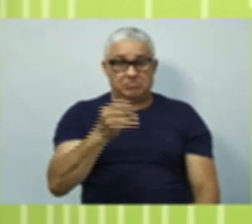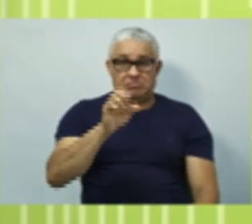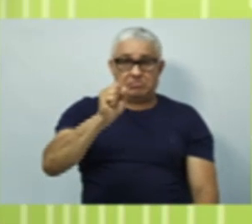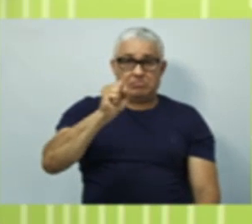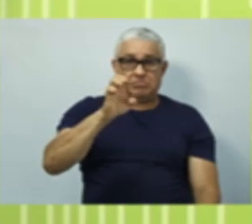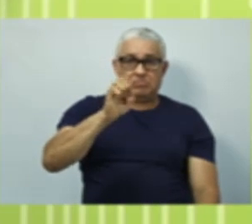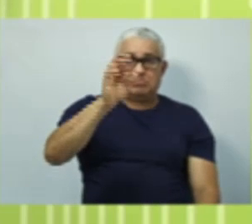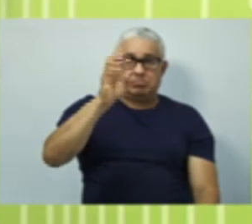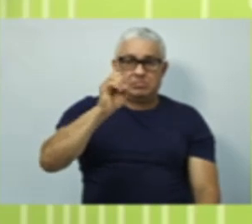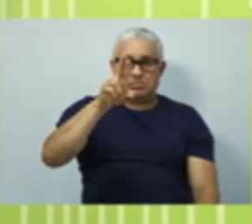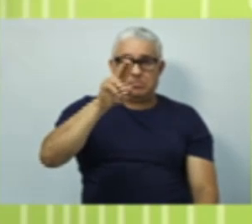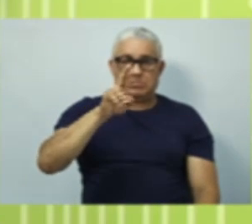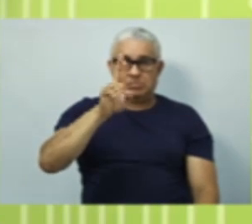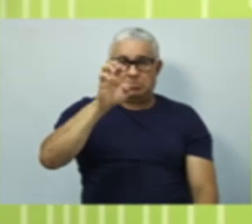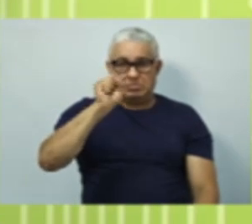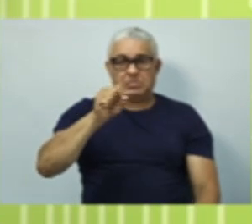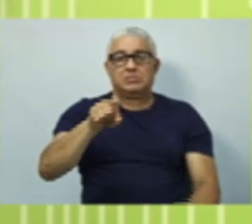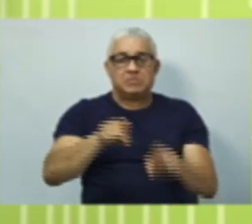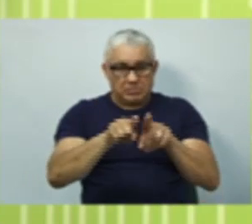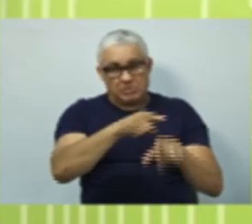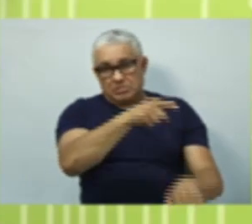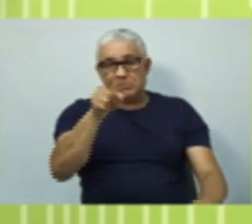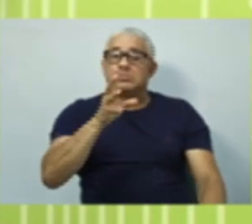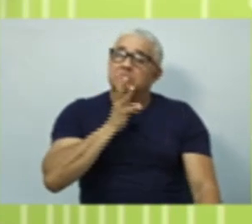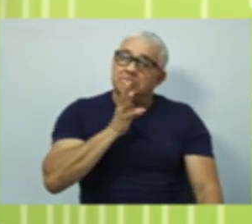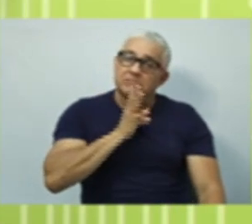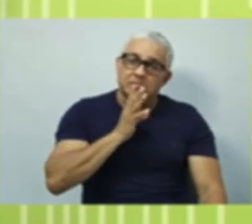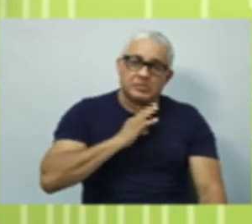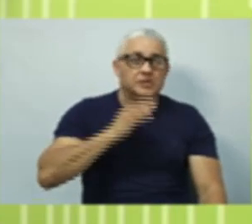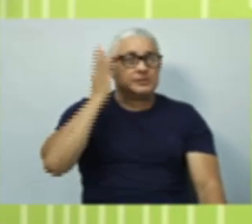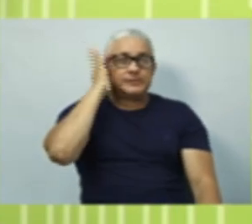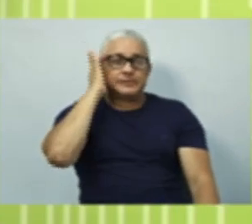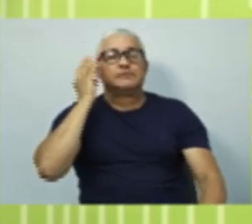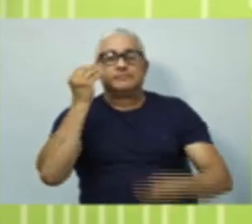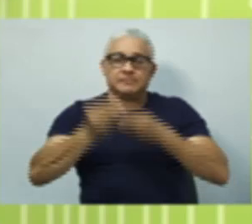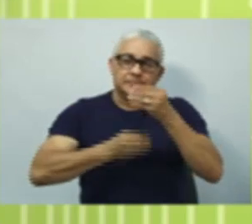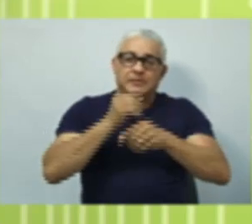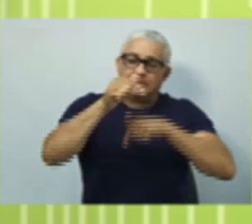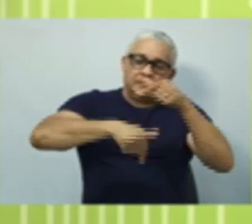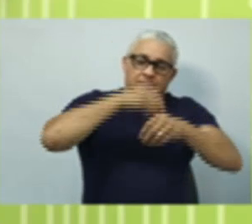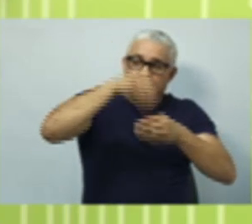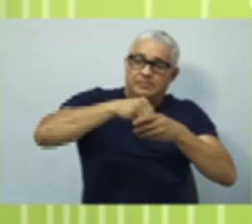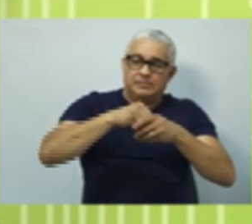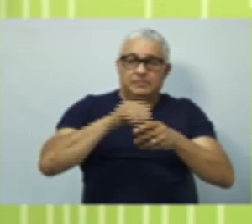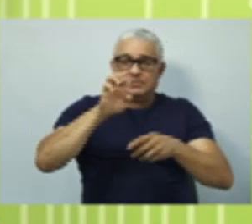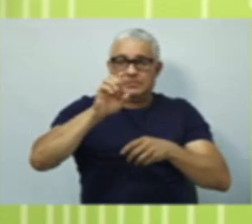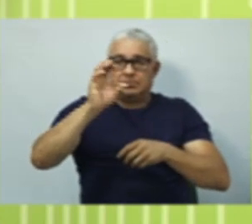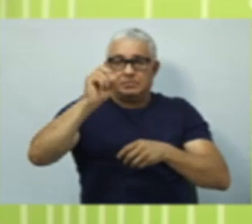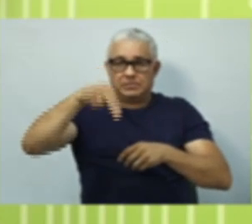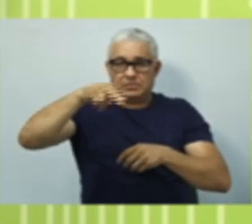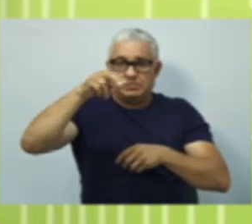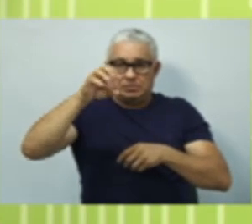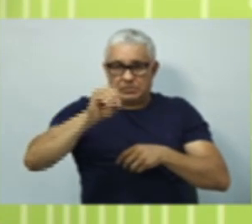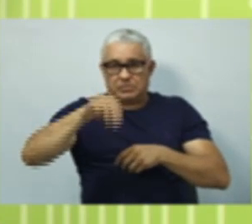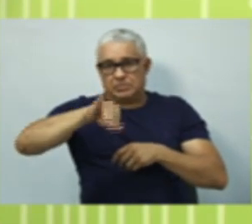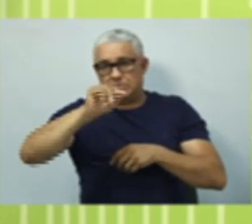vocês conheçam e estejam cientes que eles fazem funcionar a engrenagem da economia do nosso